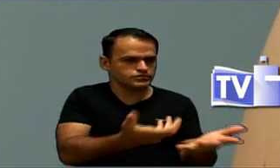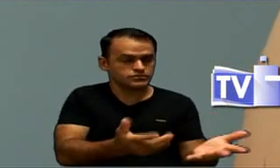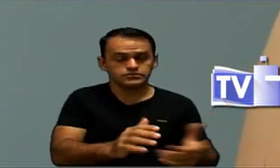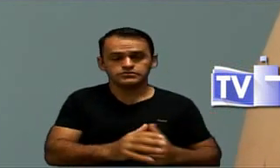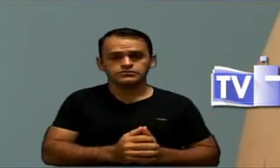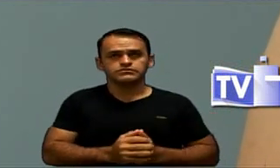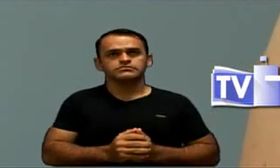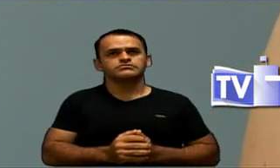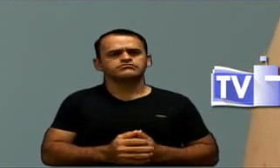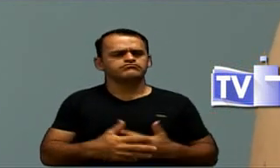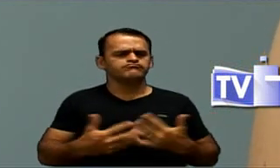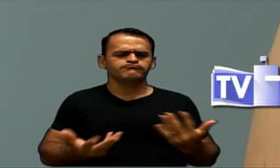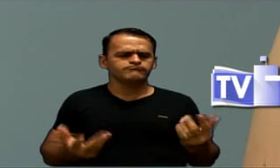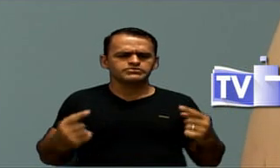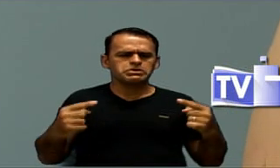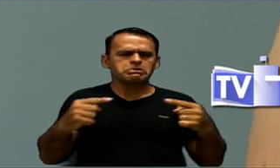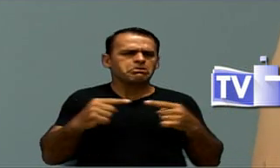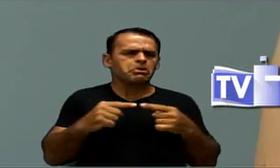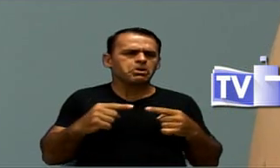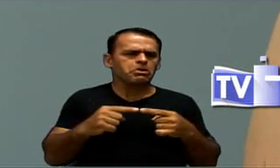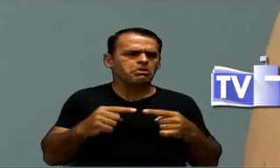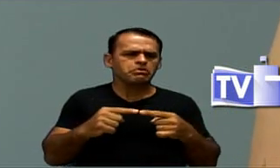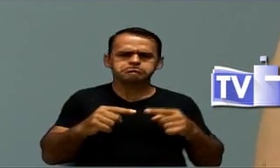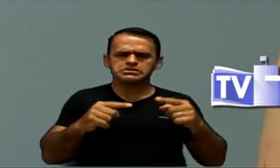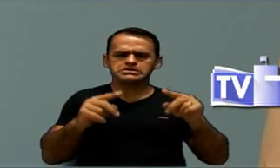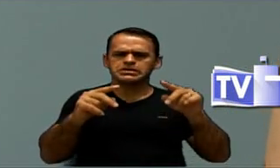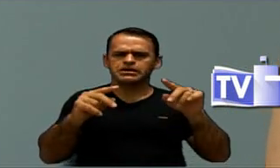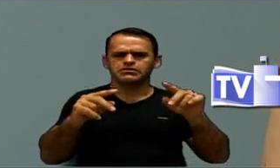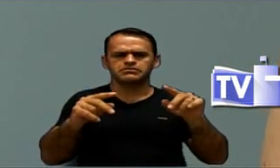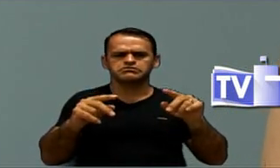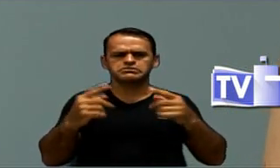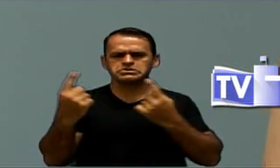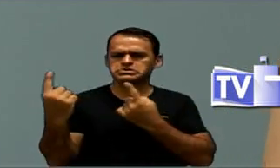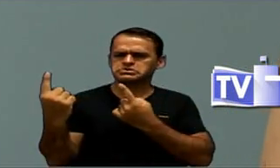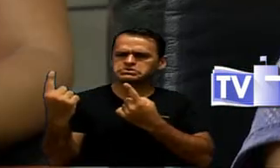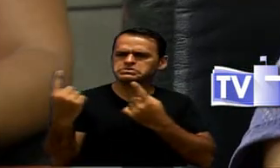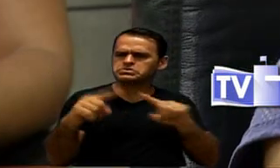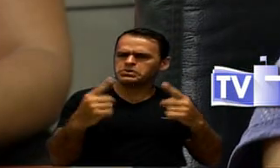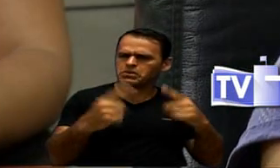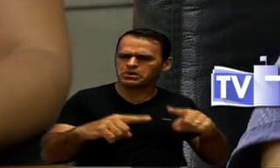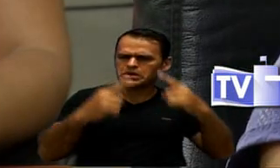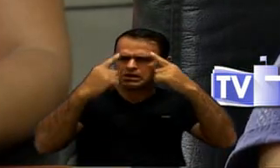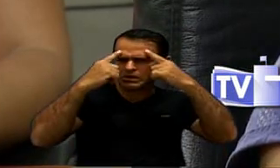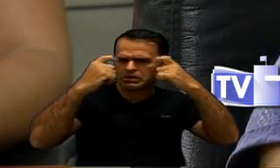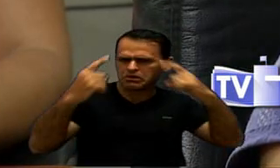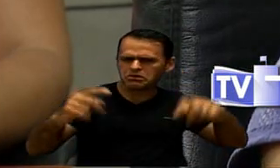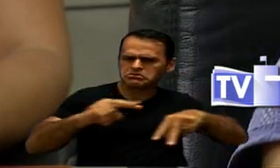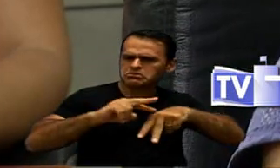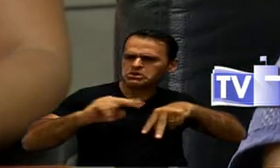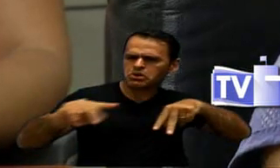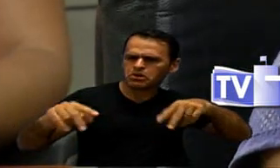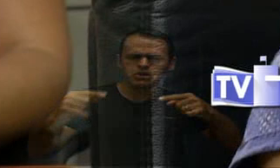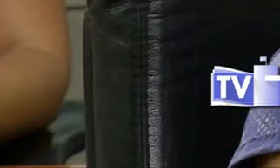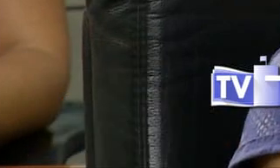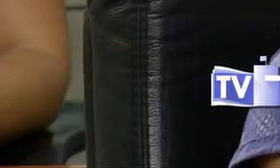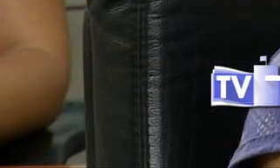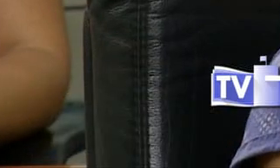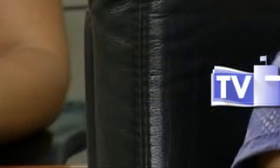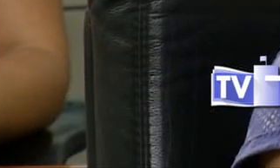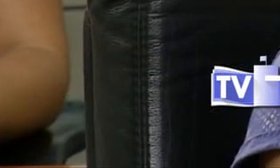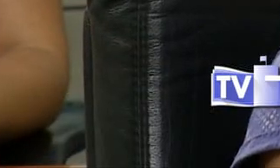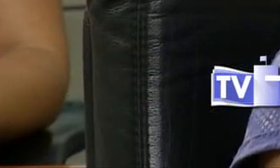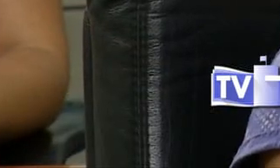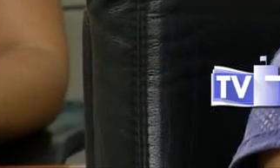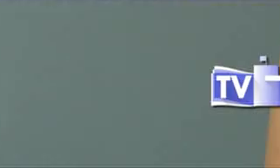E o que isso tem a ver com a questão da violência de gênero? A violência, ela nada mais é do que